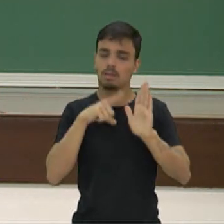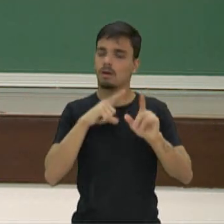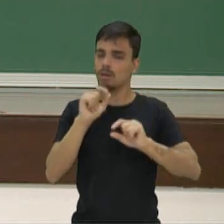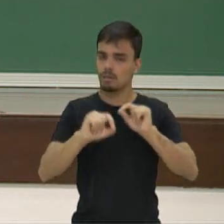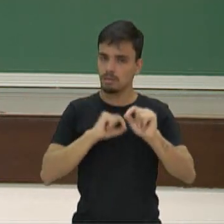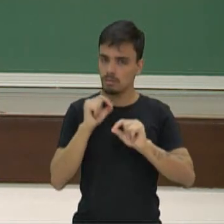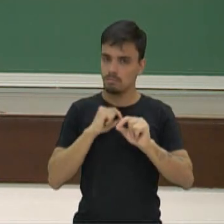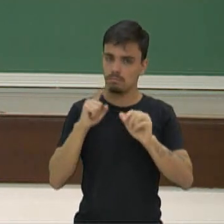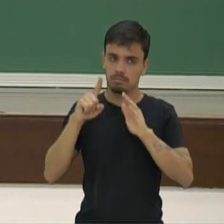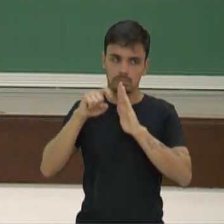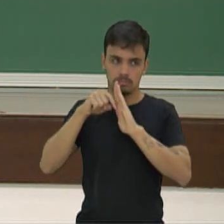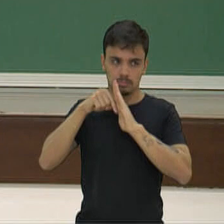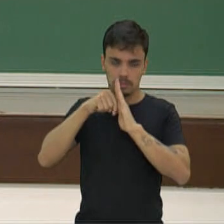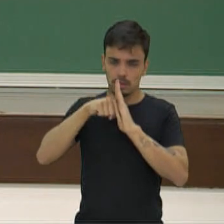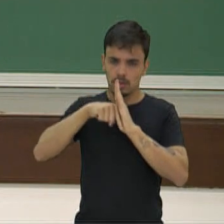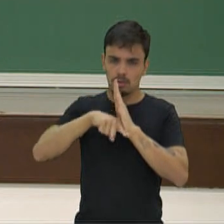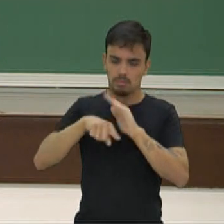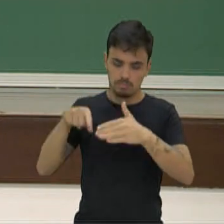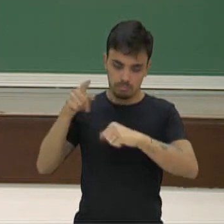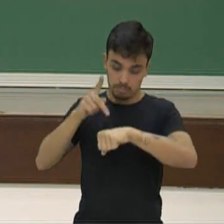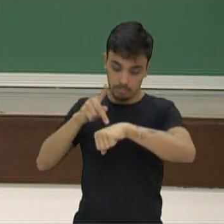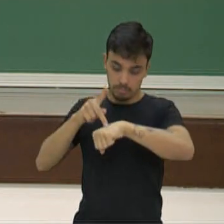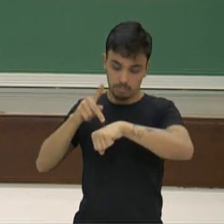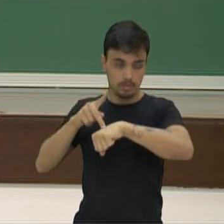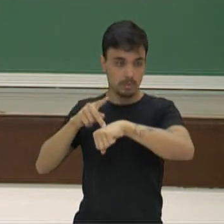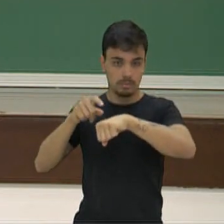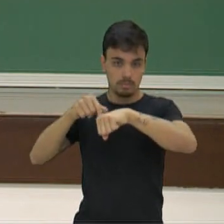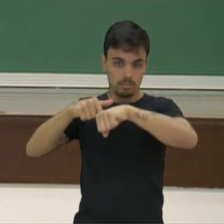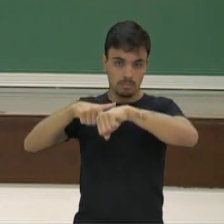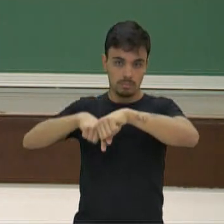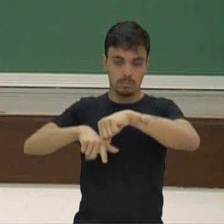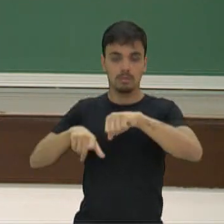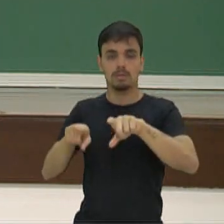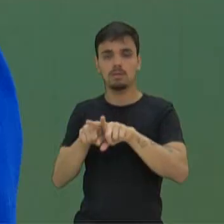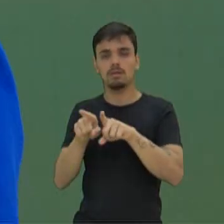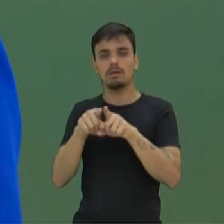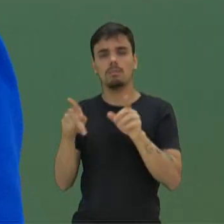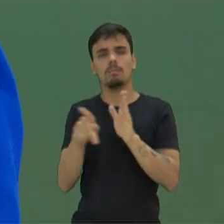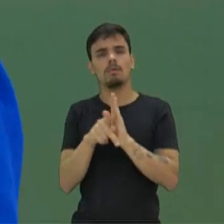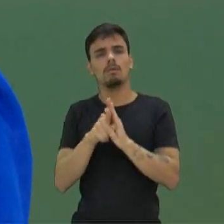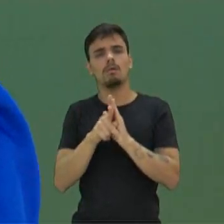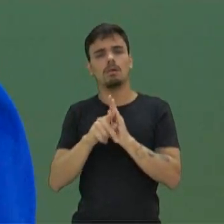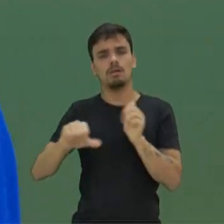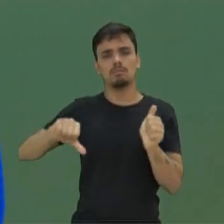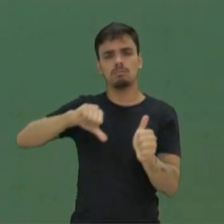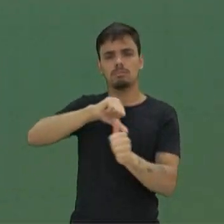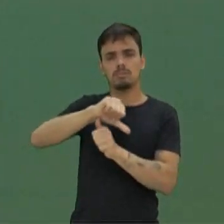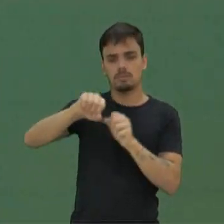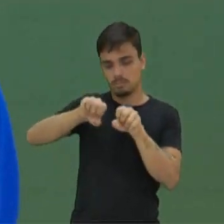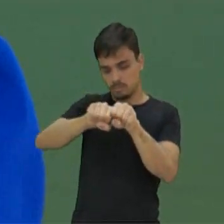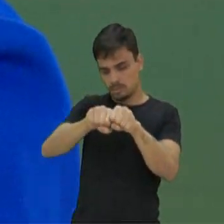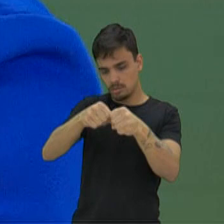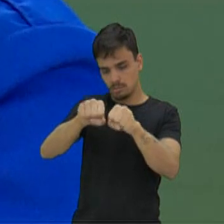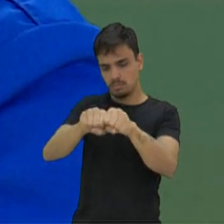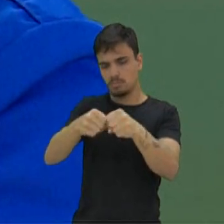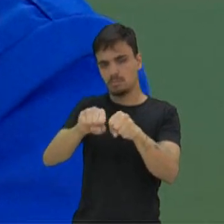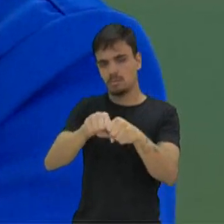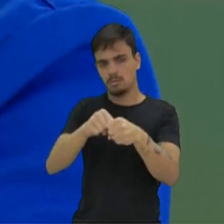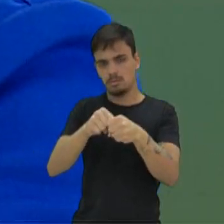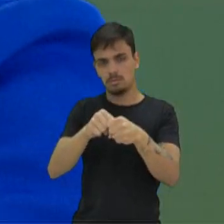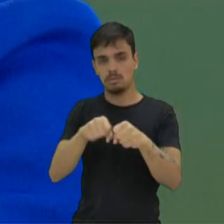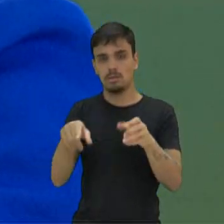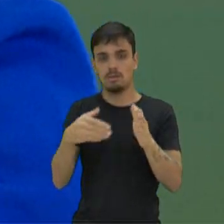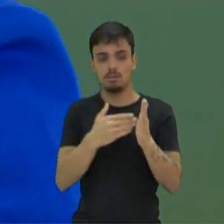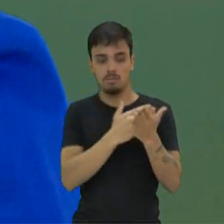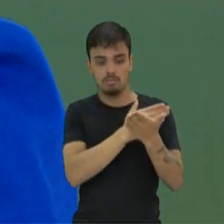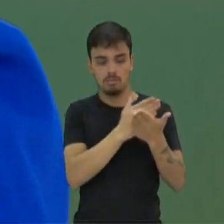vão penetrando, vão criando líquens sobre a rocha e vão corroendo, que vai do